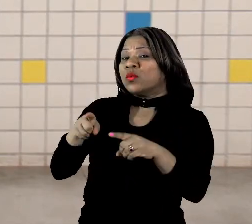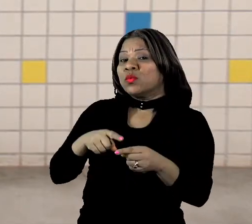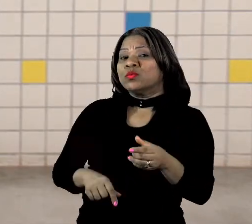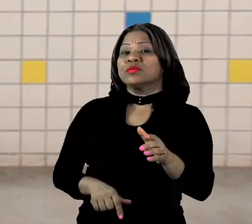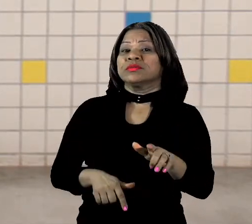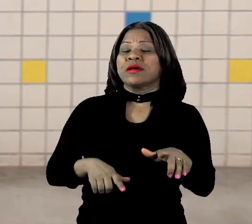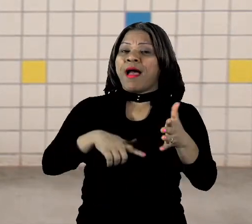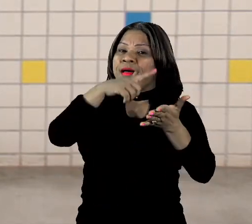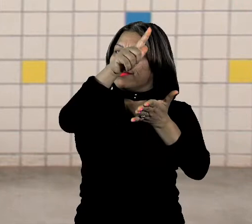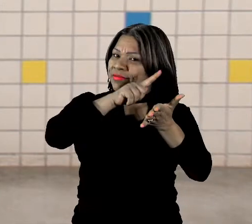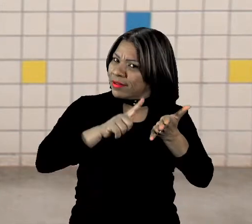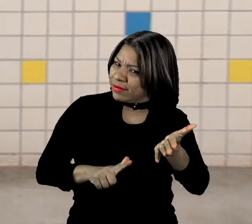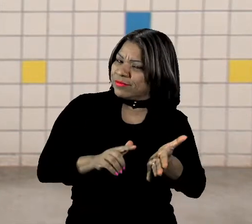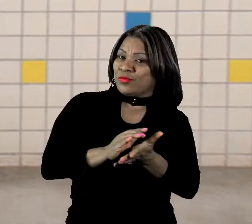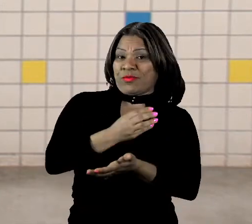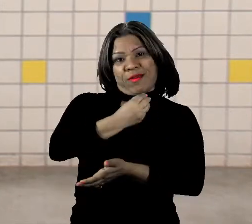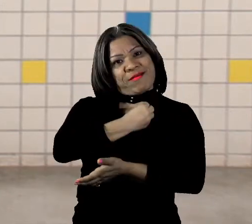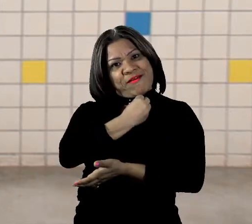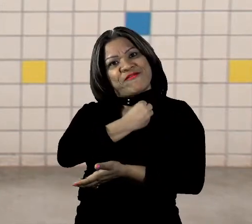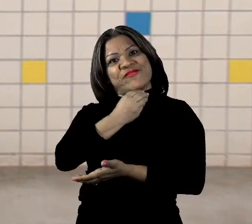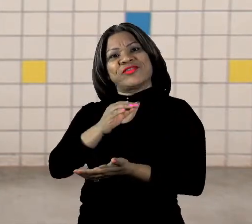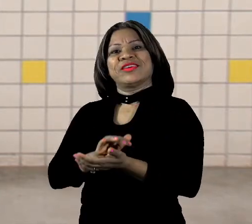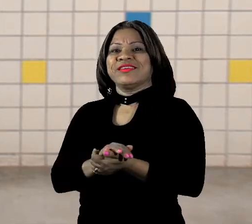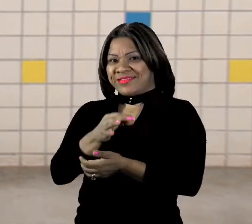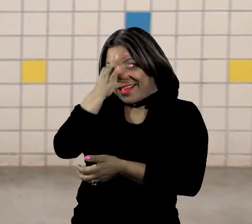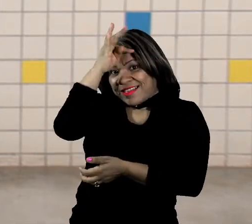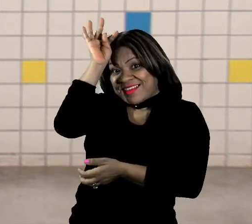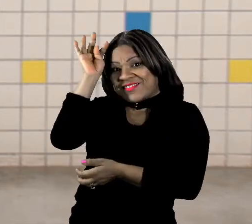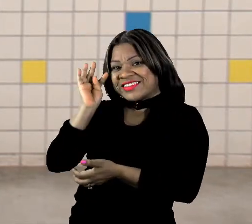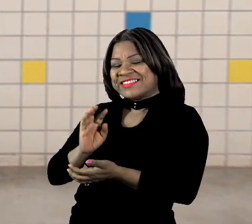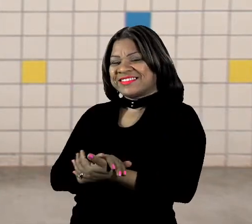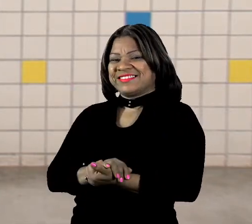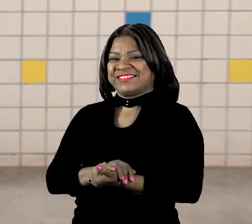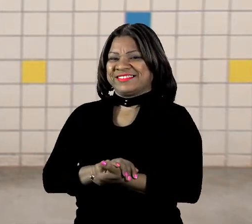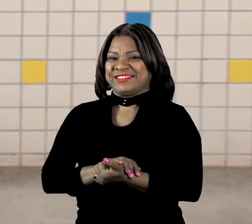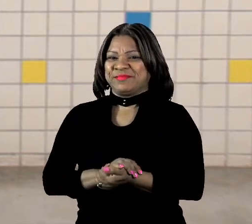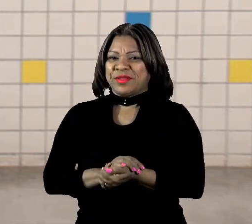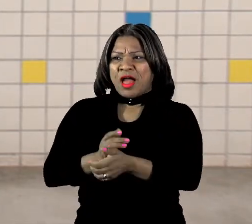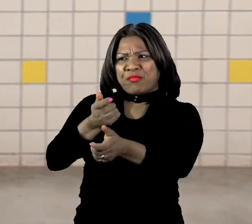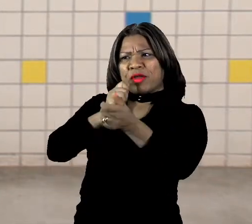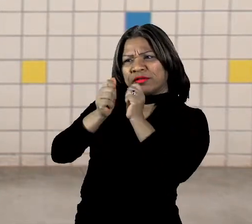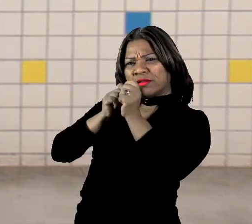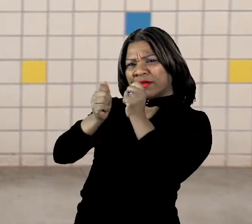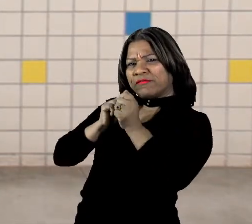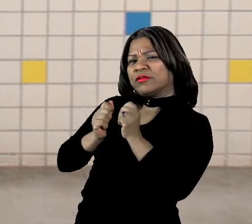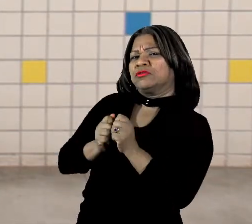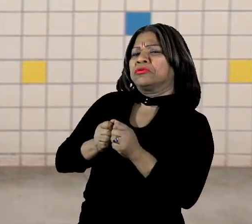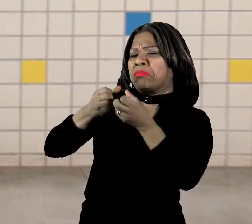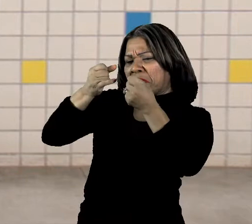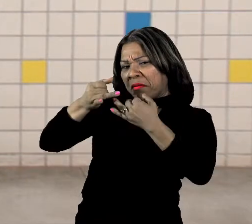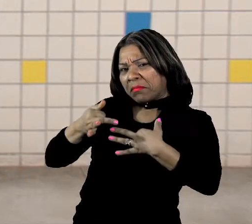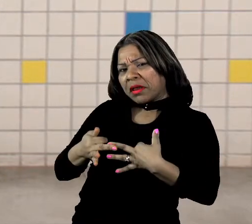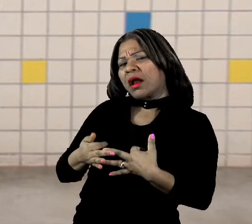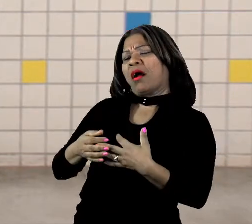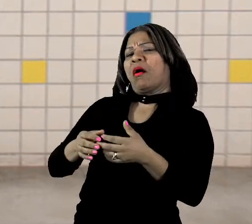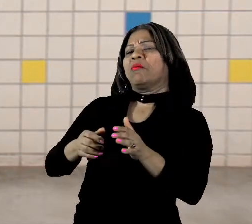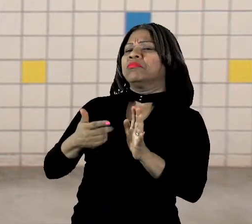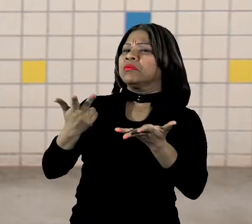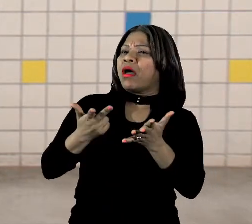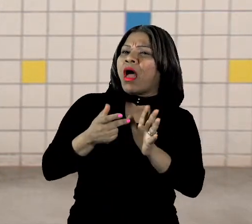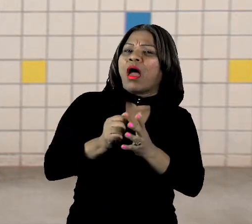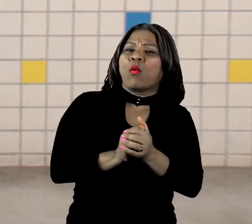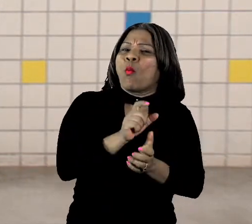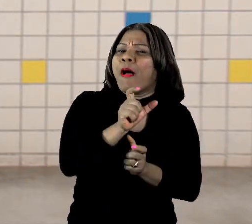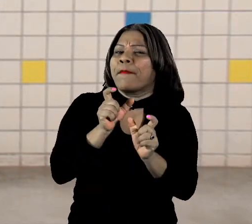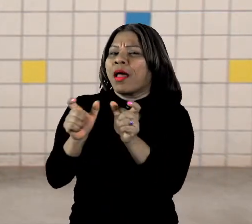Francisquinha. Mas olha só, durante a entrevista, nós falamos algumas palavras, tanto a entrevista da Sandra quanto a entrevista do Paulo. E